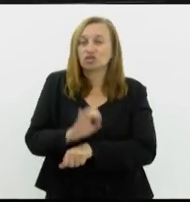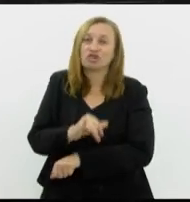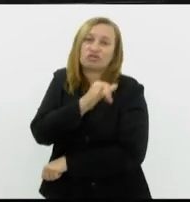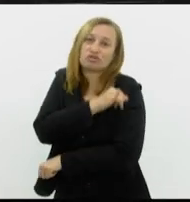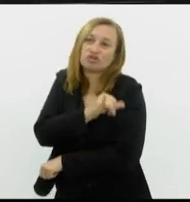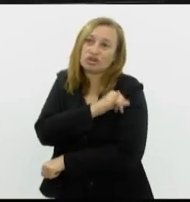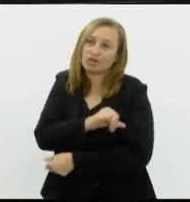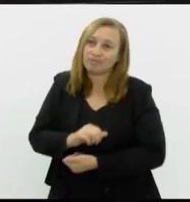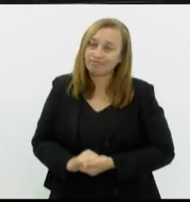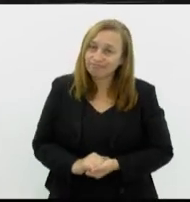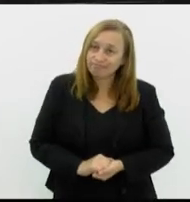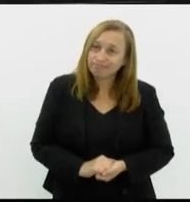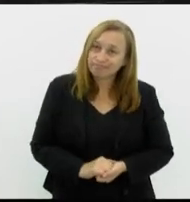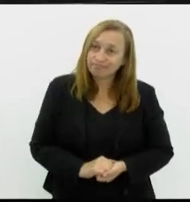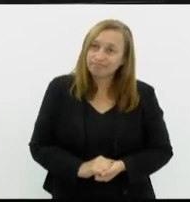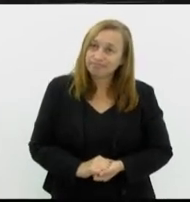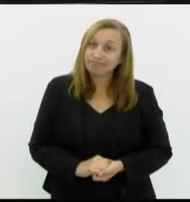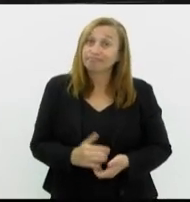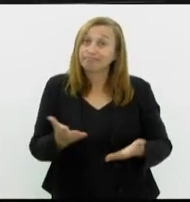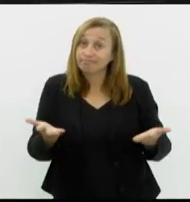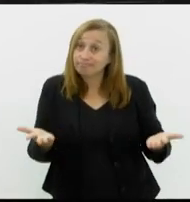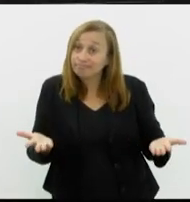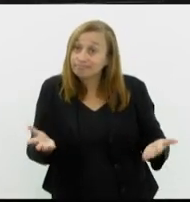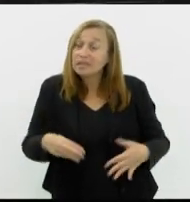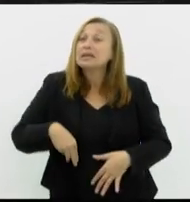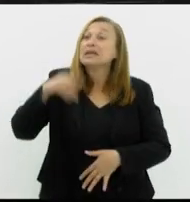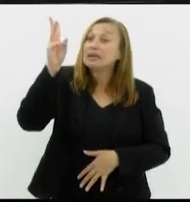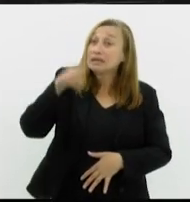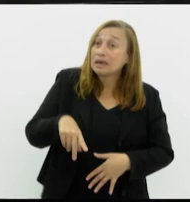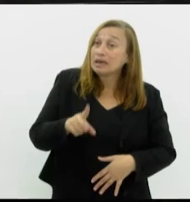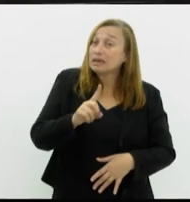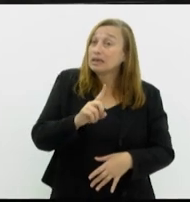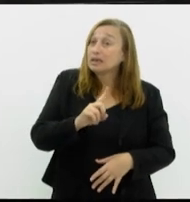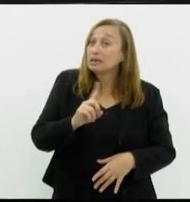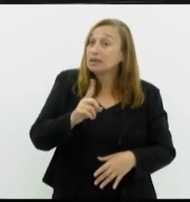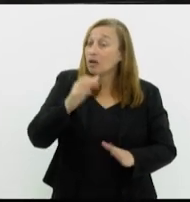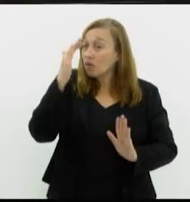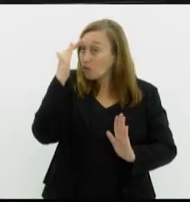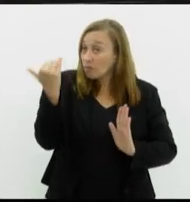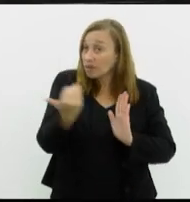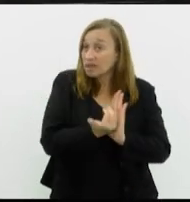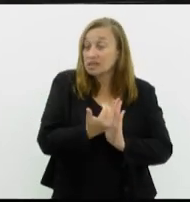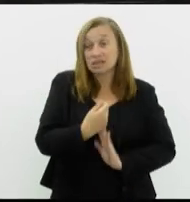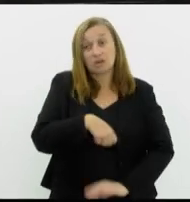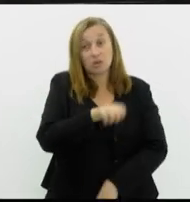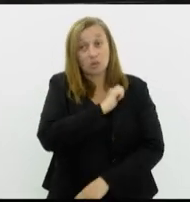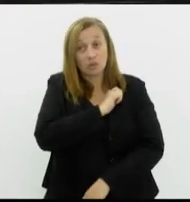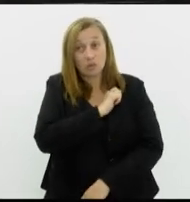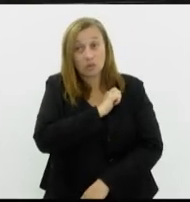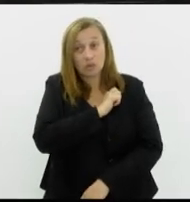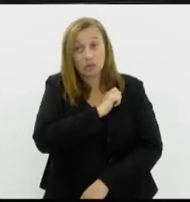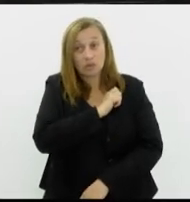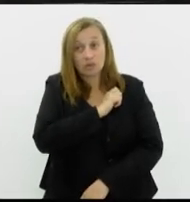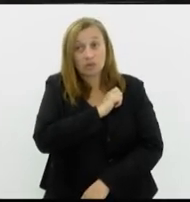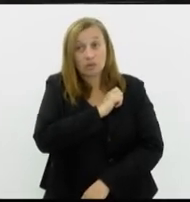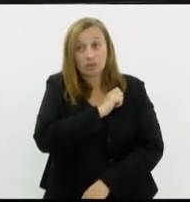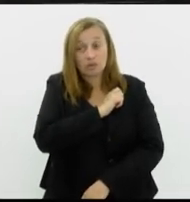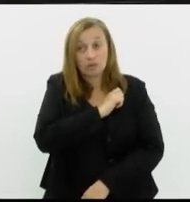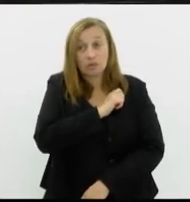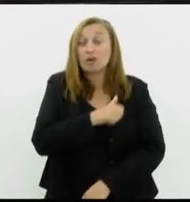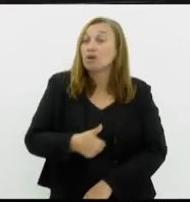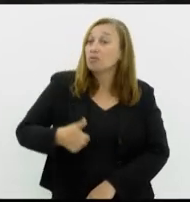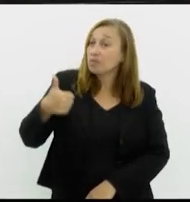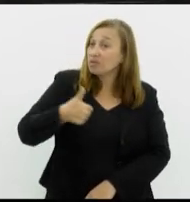de Janeiro. E quem descumpriu o regime de recuperação fiscal, em